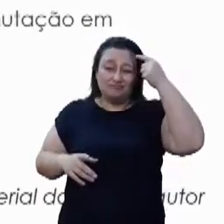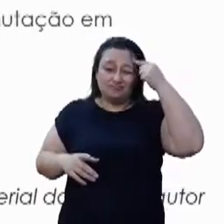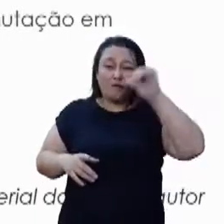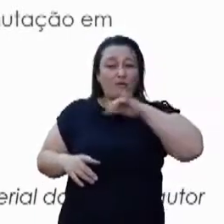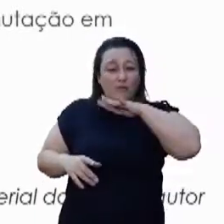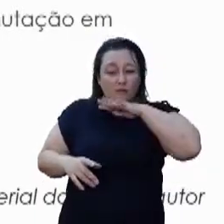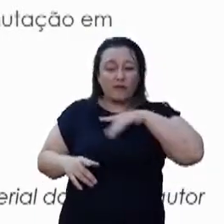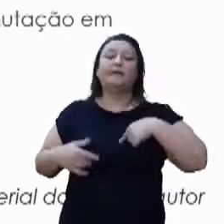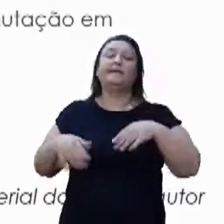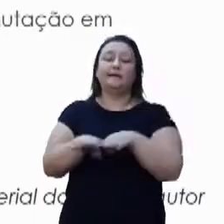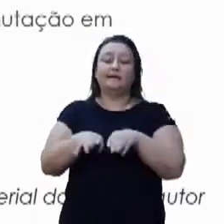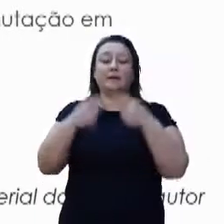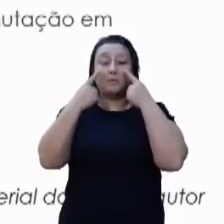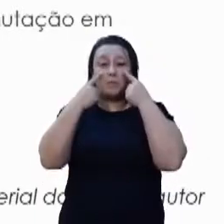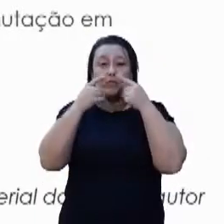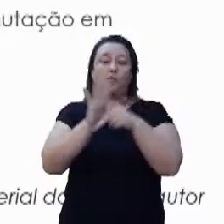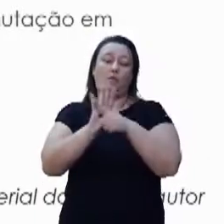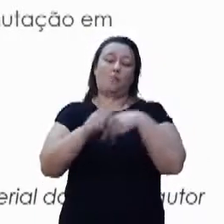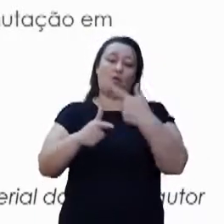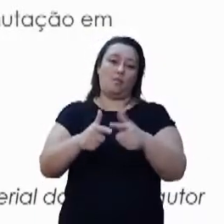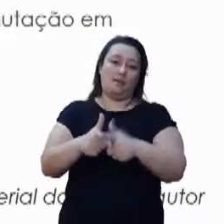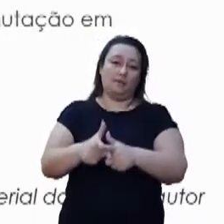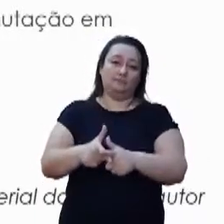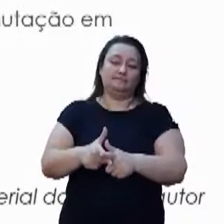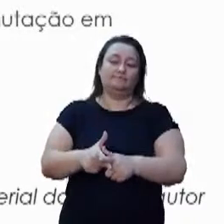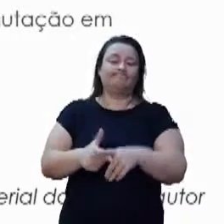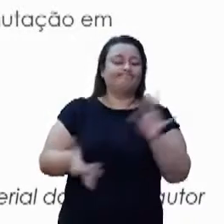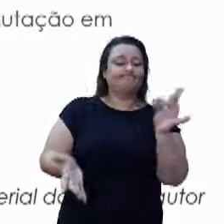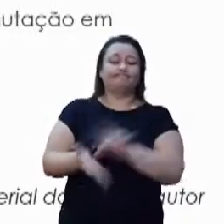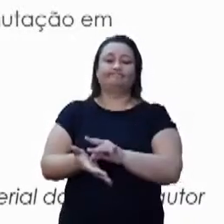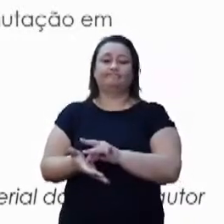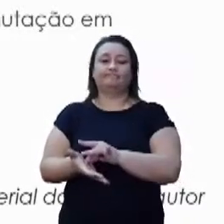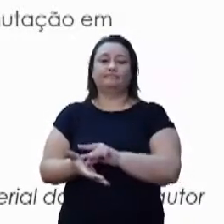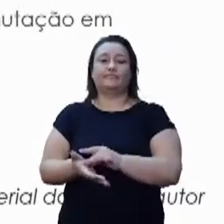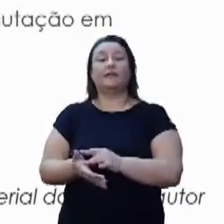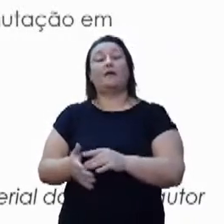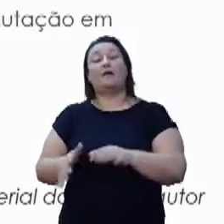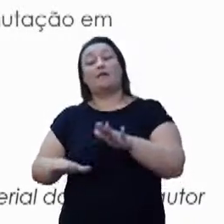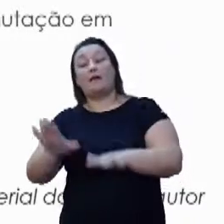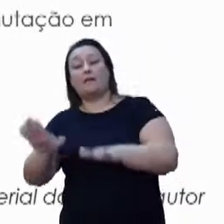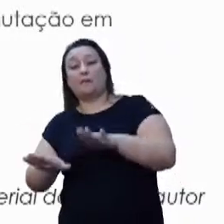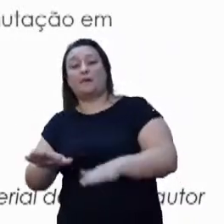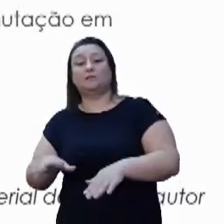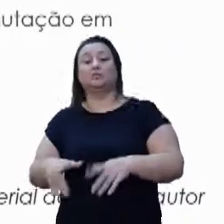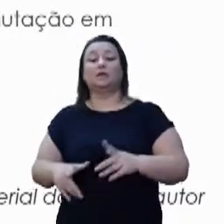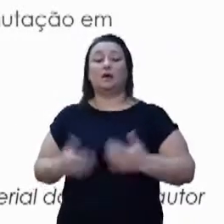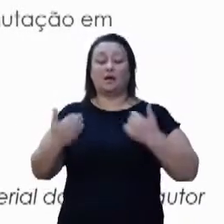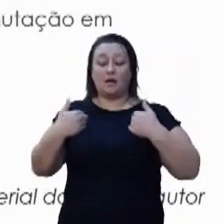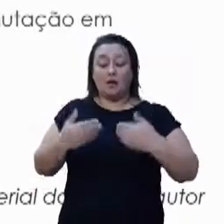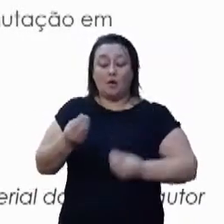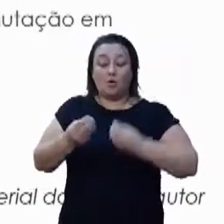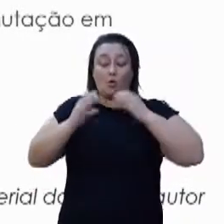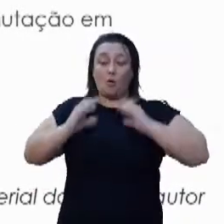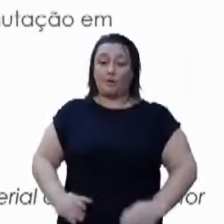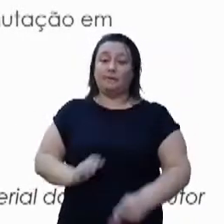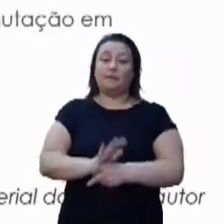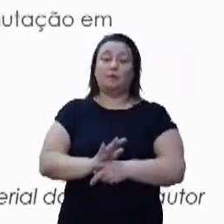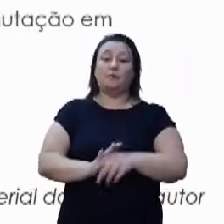achados oftalmológicos característicos. A confirmação do diagnóstico vai depender da redução da atividade enzimática da aldeído